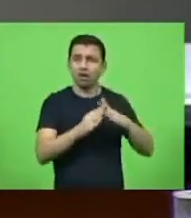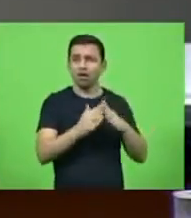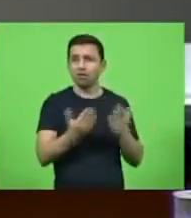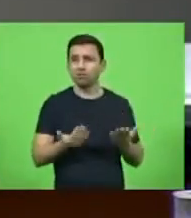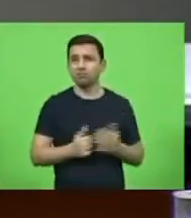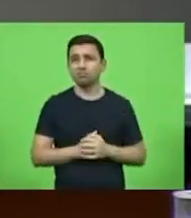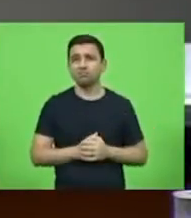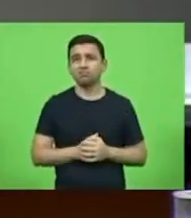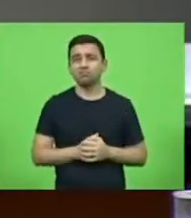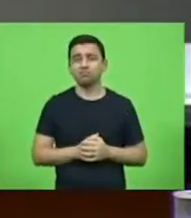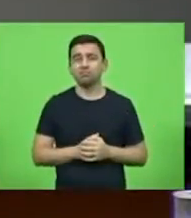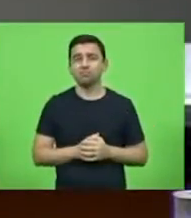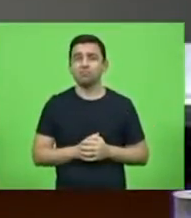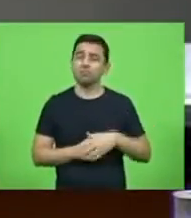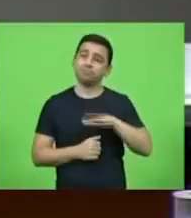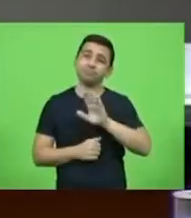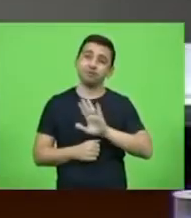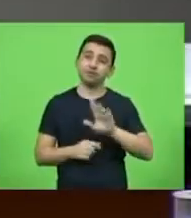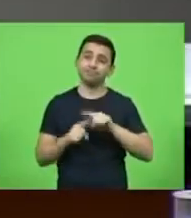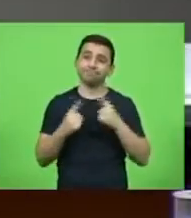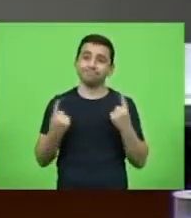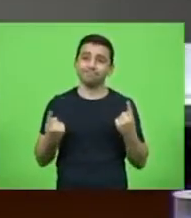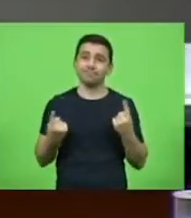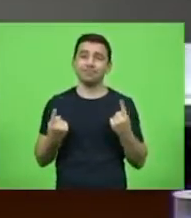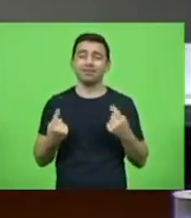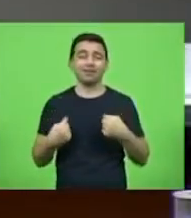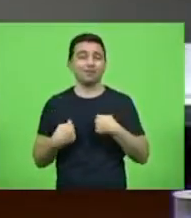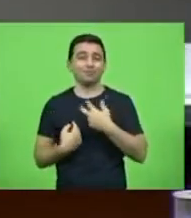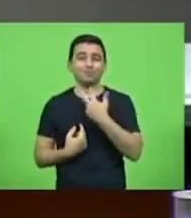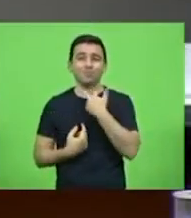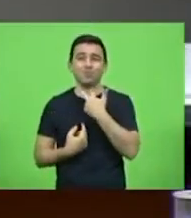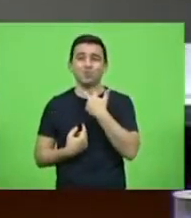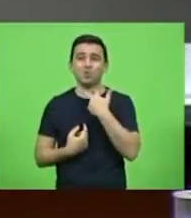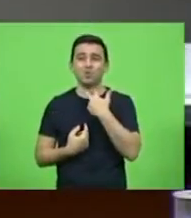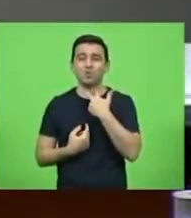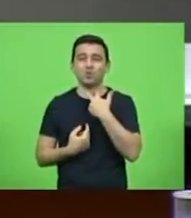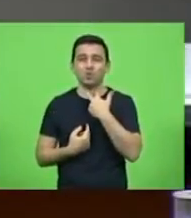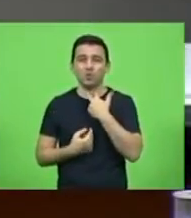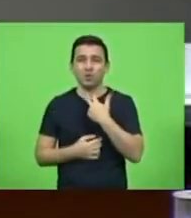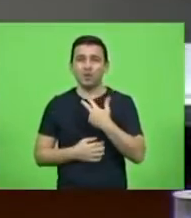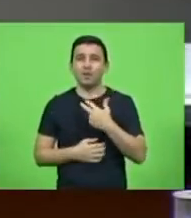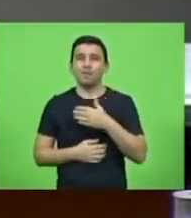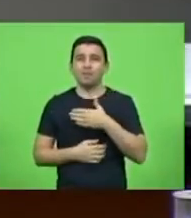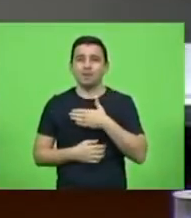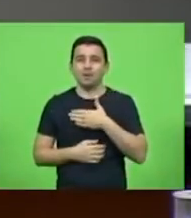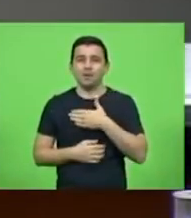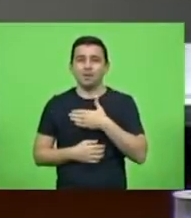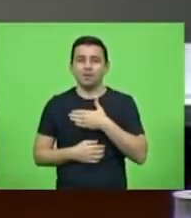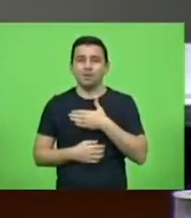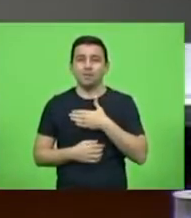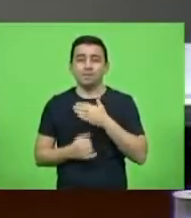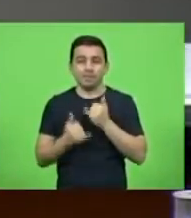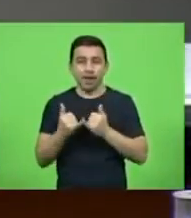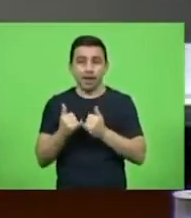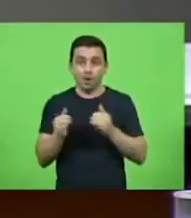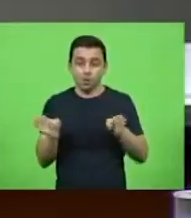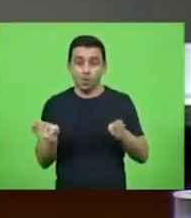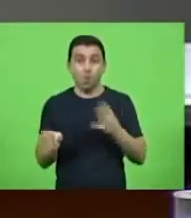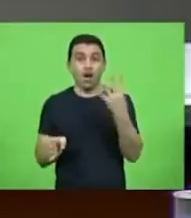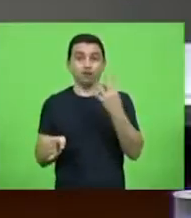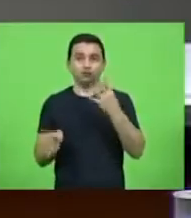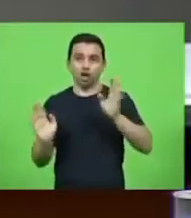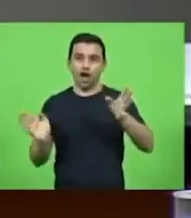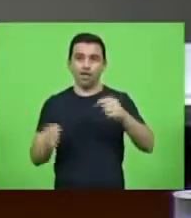mas eu não posso aqui no meu na metade do meu quarto mandato deputado